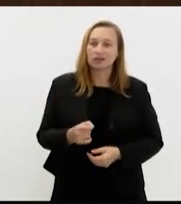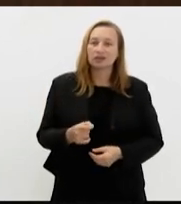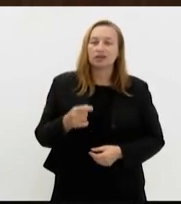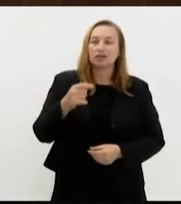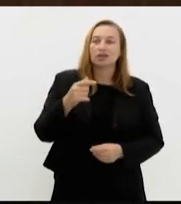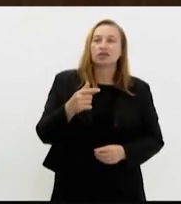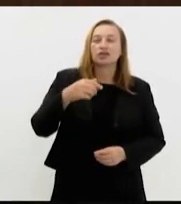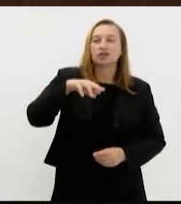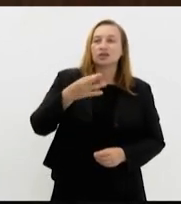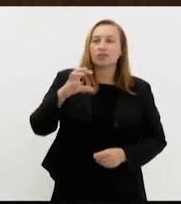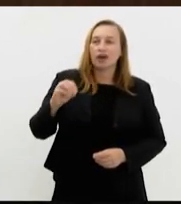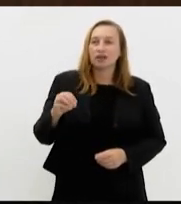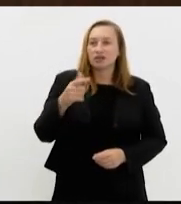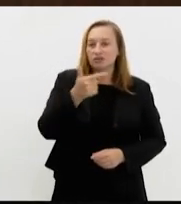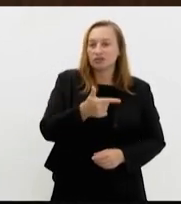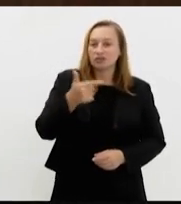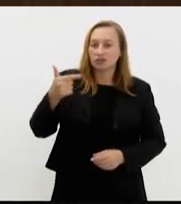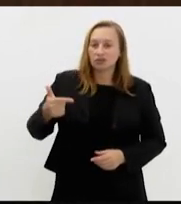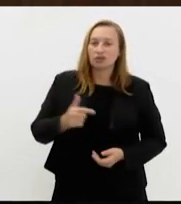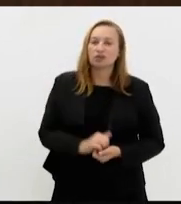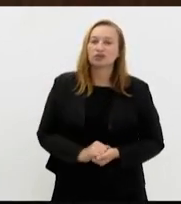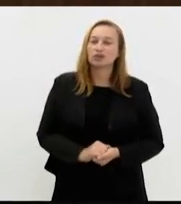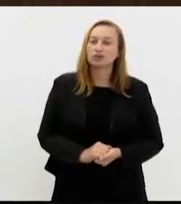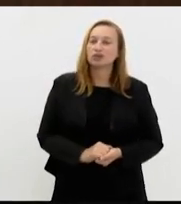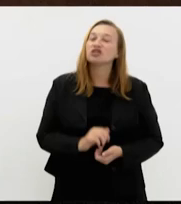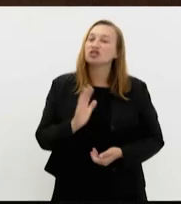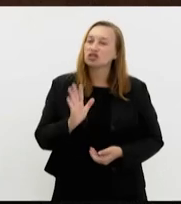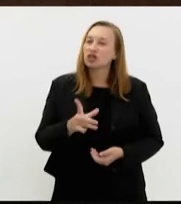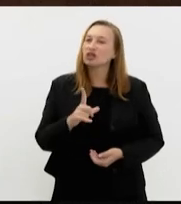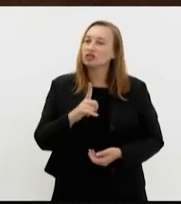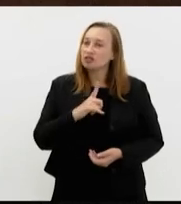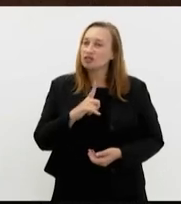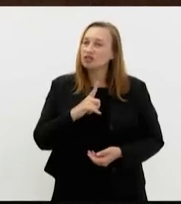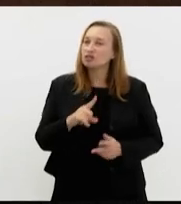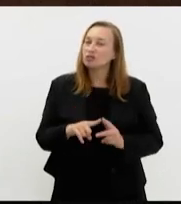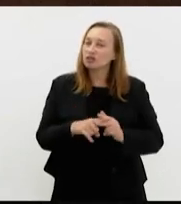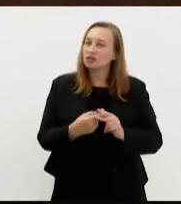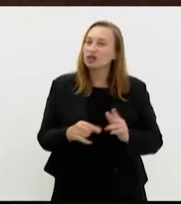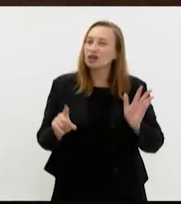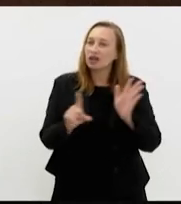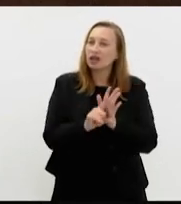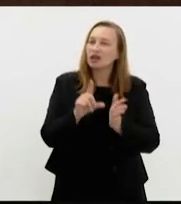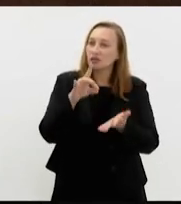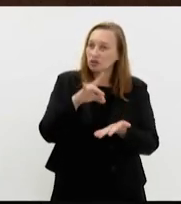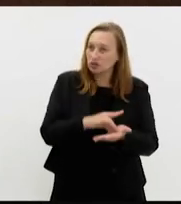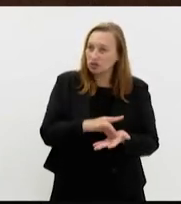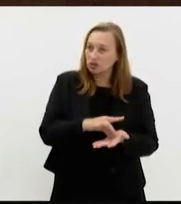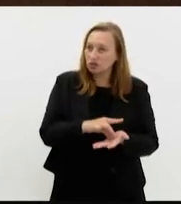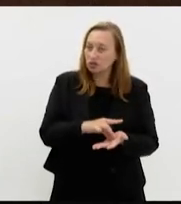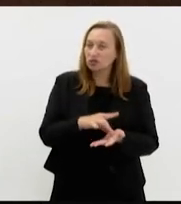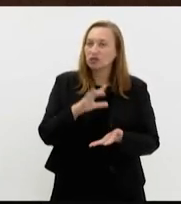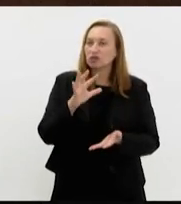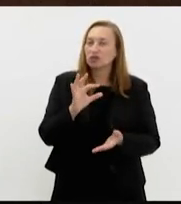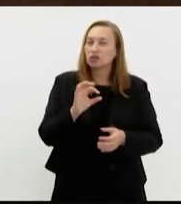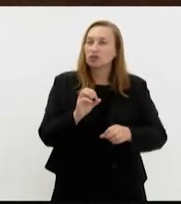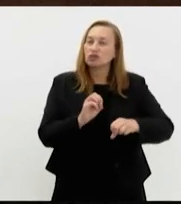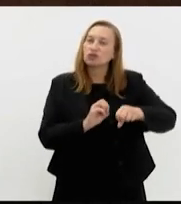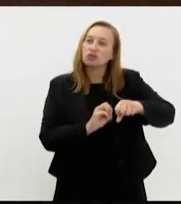março de 22, que já tinha modificado a lei original do Fundo